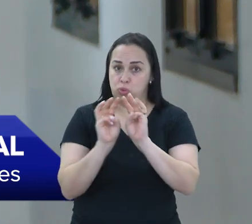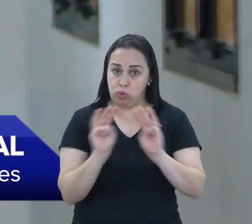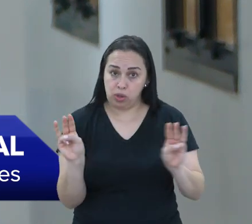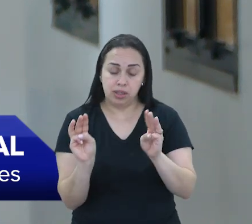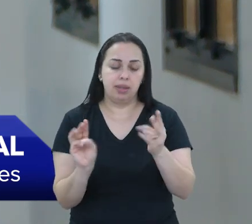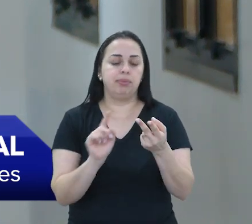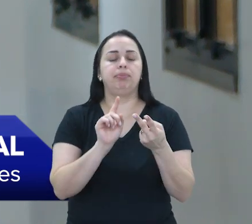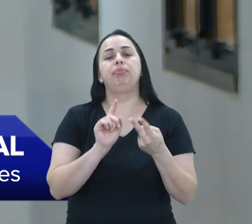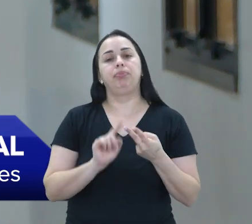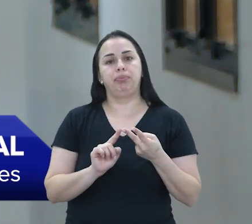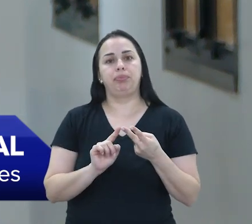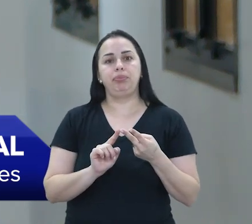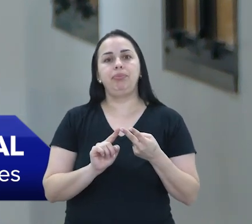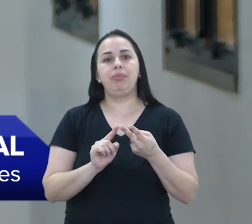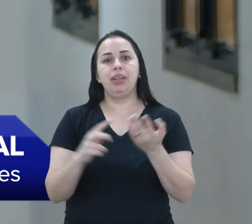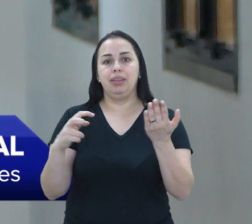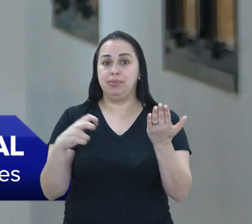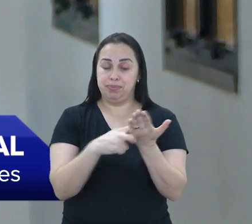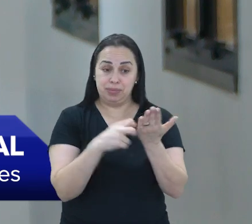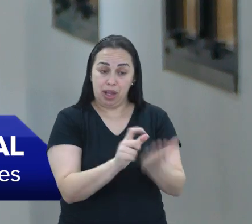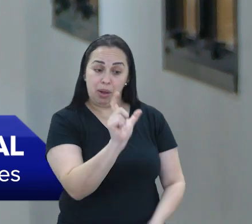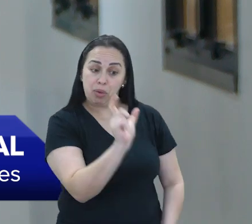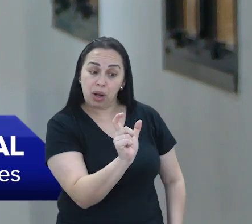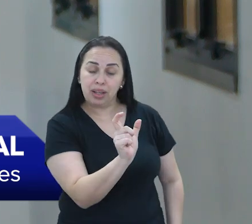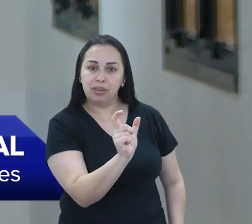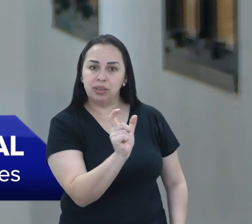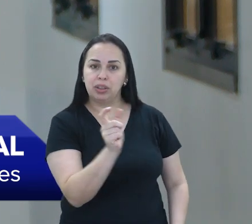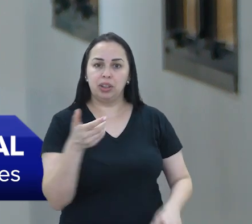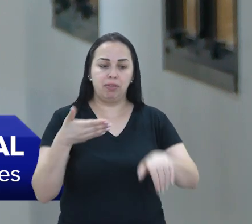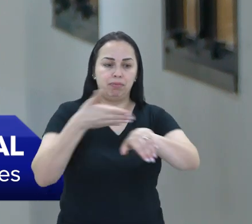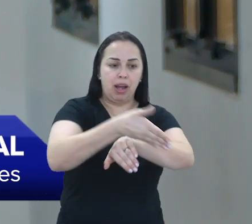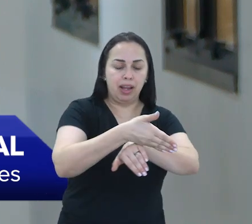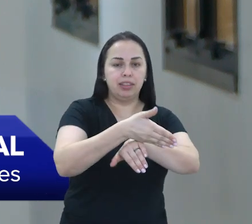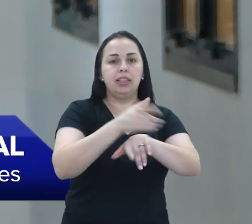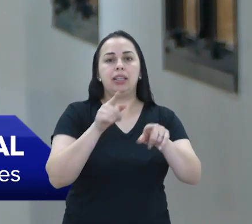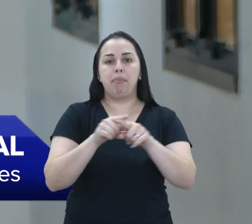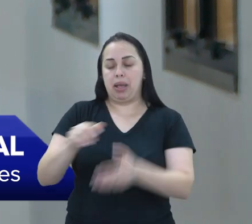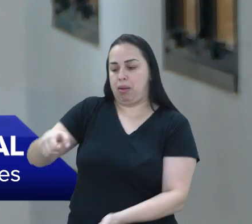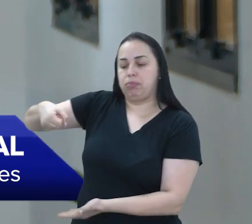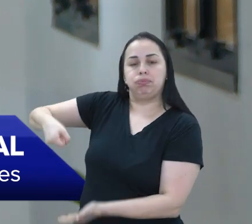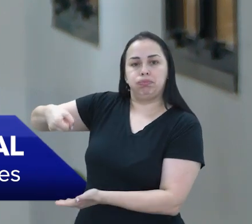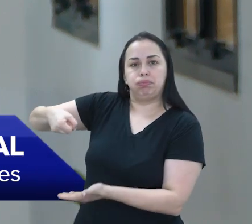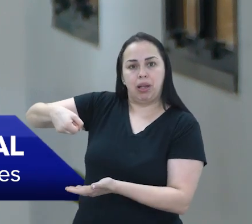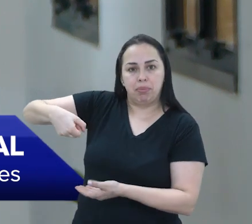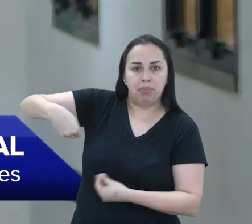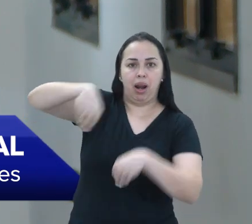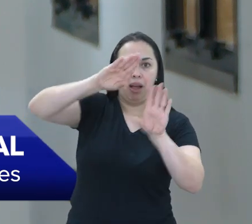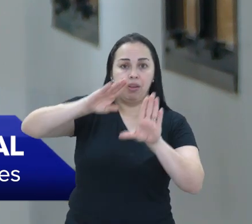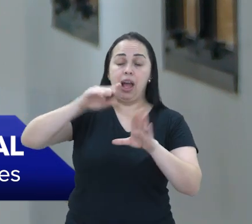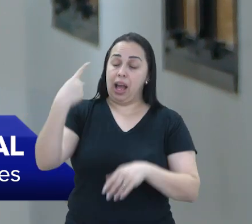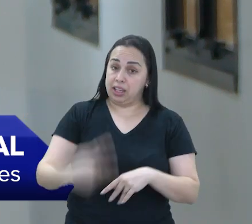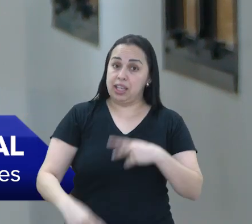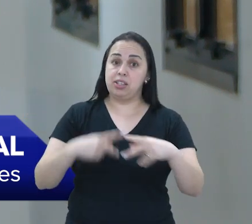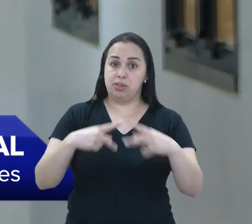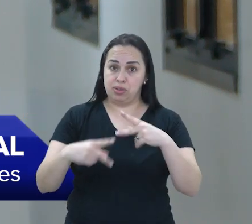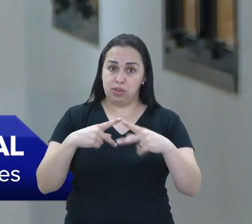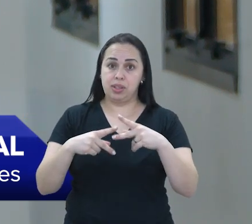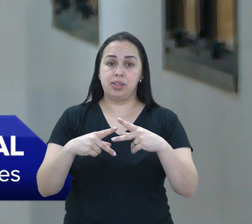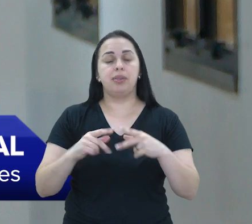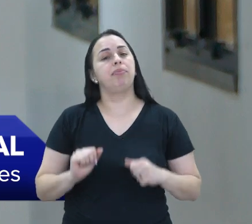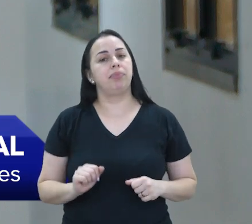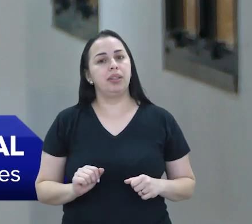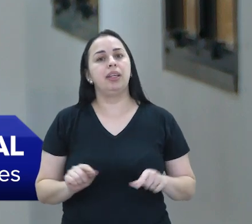já estão à venda. A emissão dos cartões de embarque e despacho de bagagem serão realizadas aqui mesmo